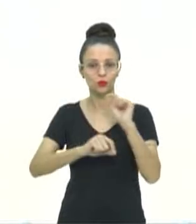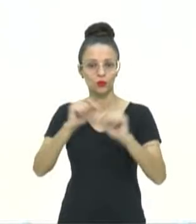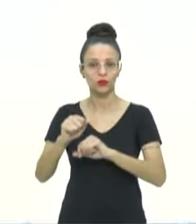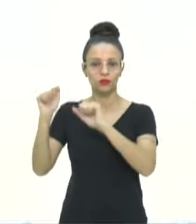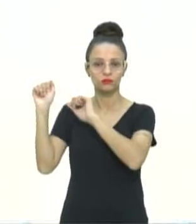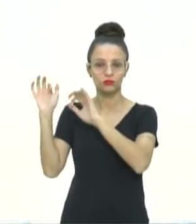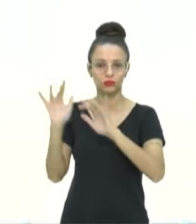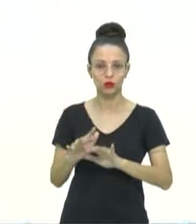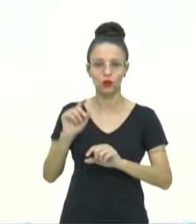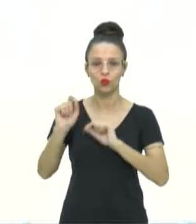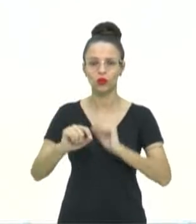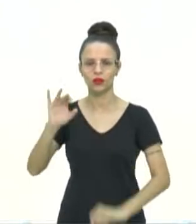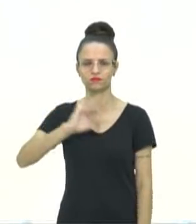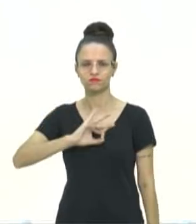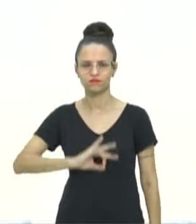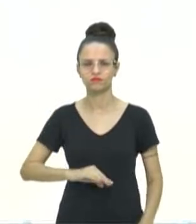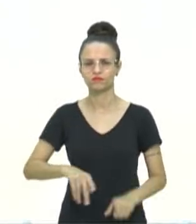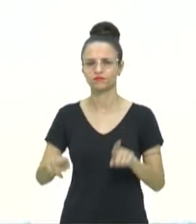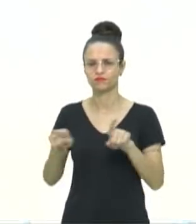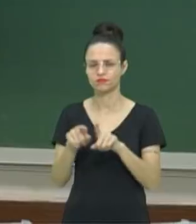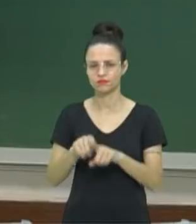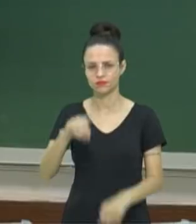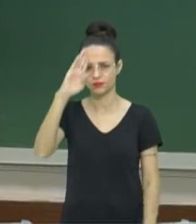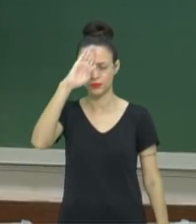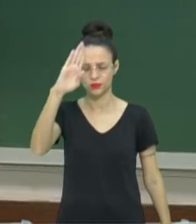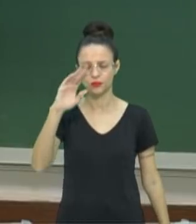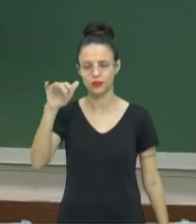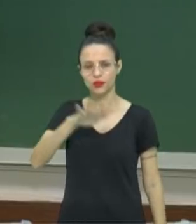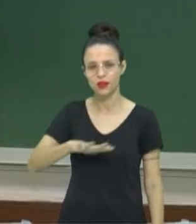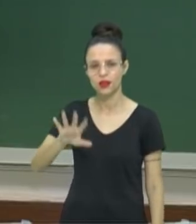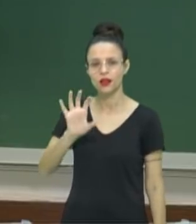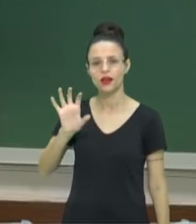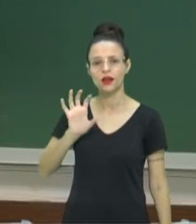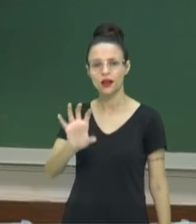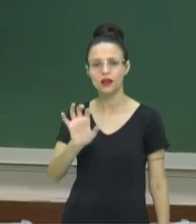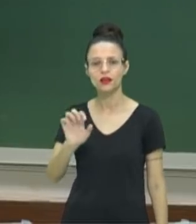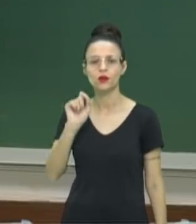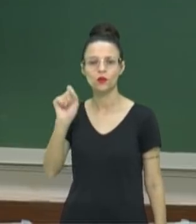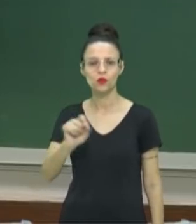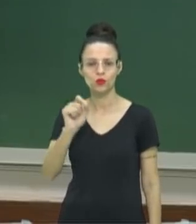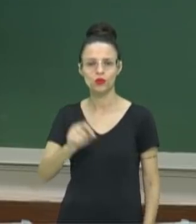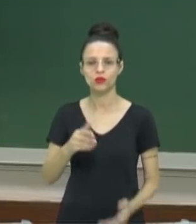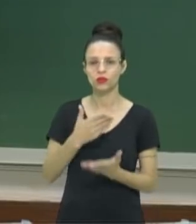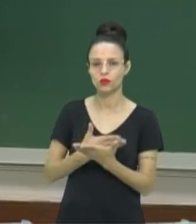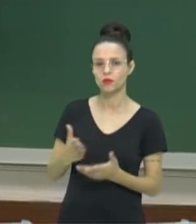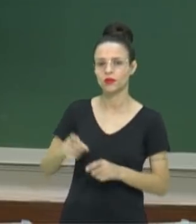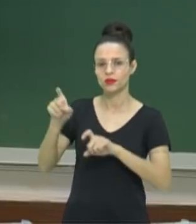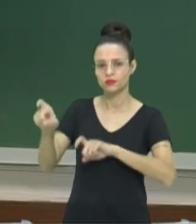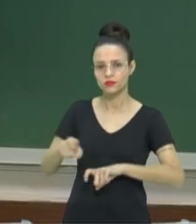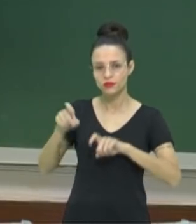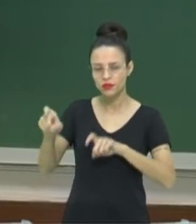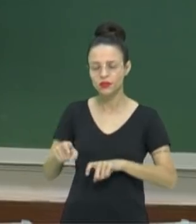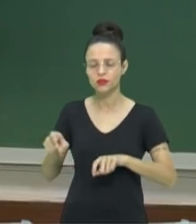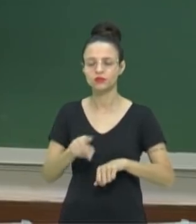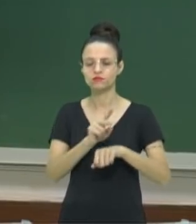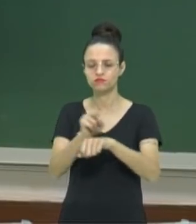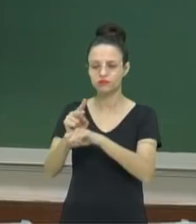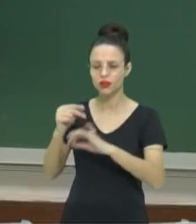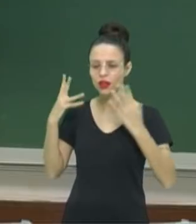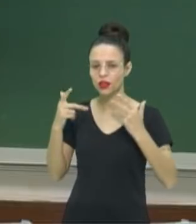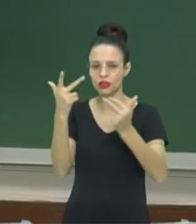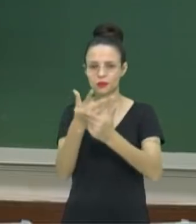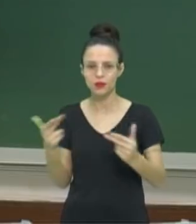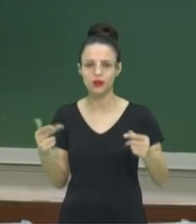dos jesuítas, principalmente em algumas áreas que eles implementam ali a agricultura, a criação de animais. Então,